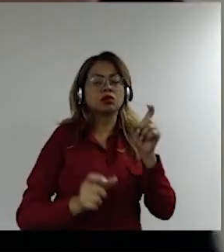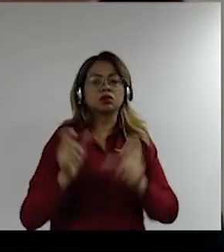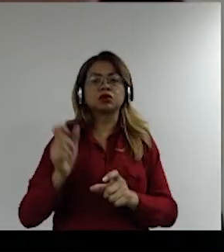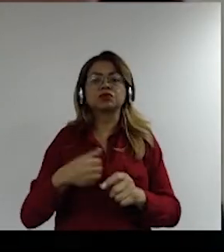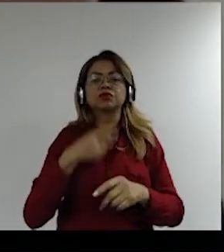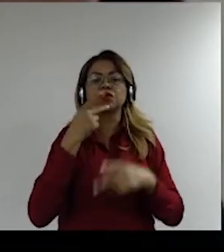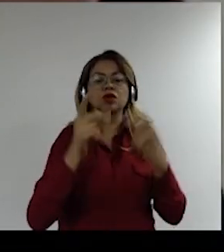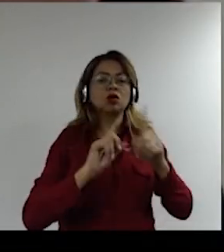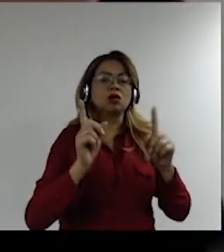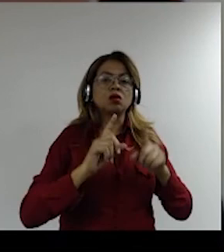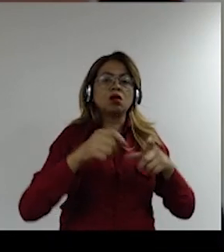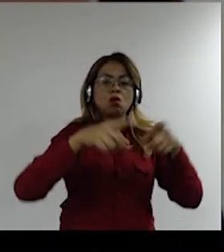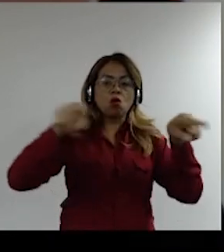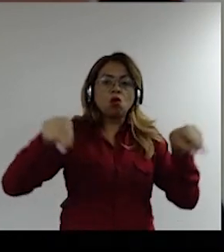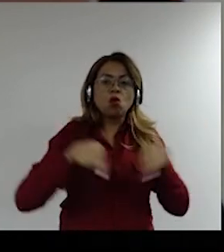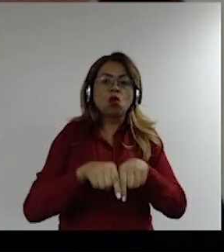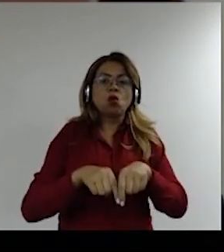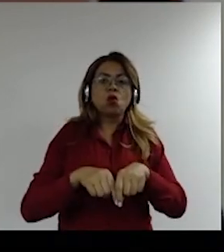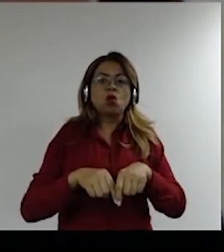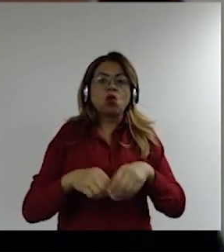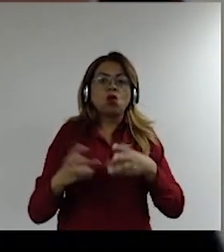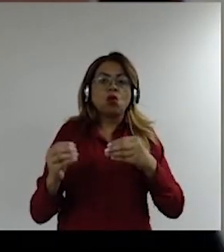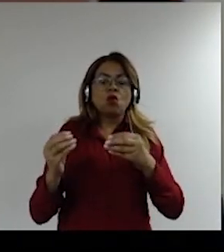não colegiado, não coletivamente.